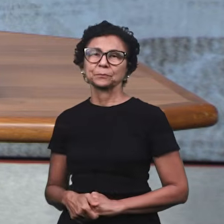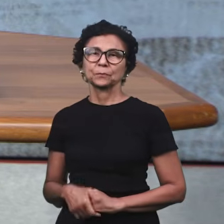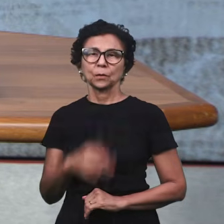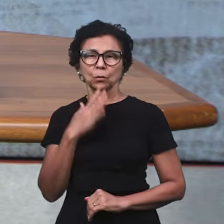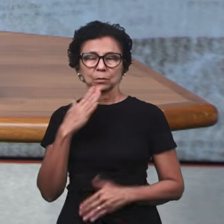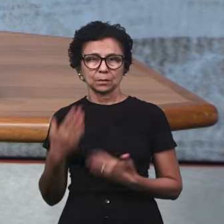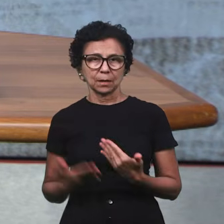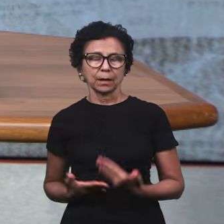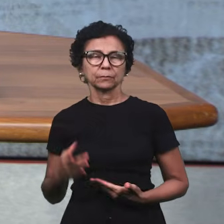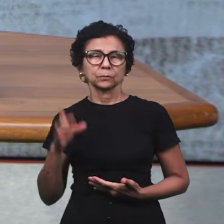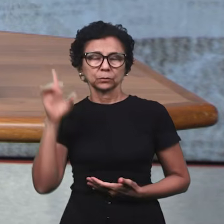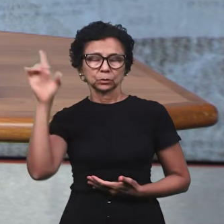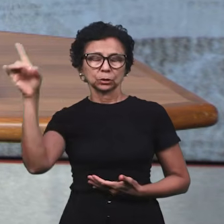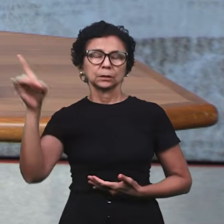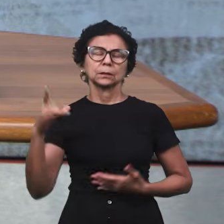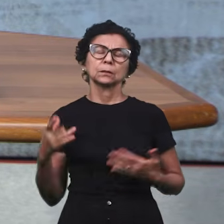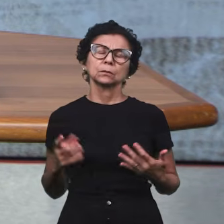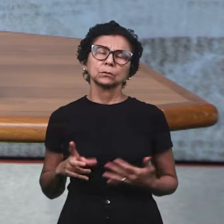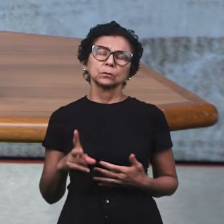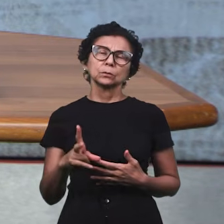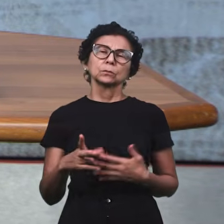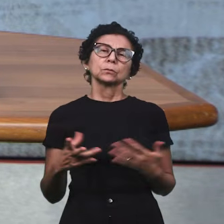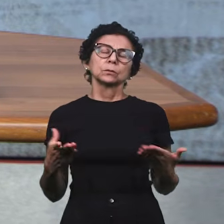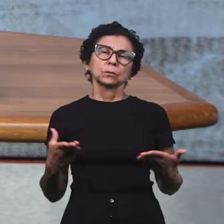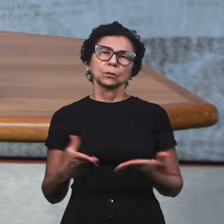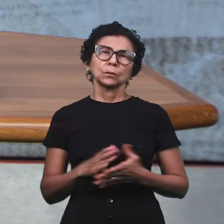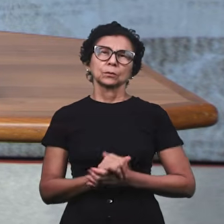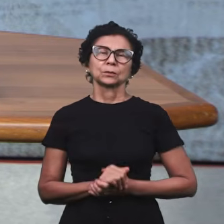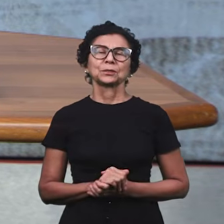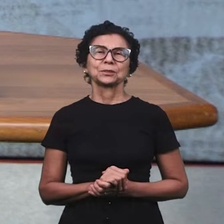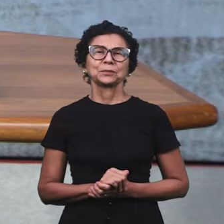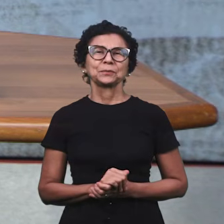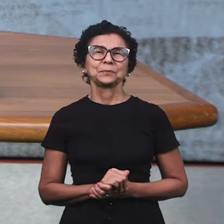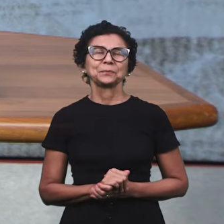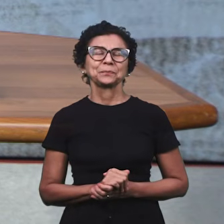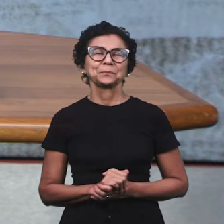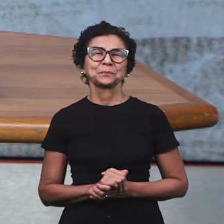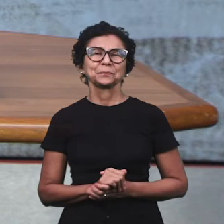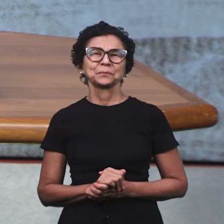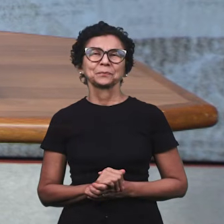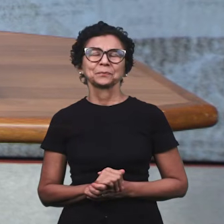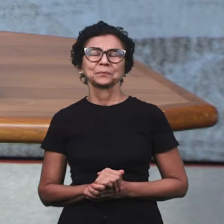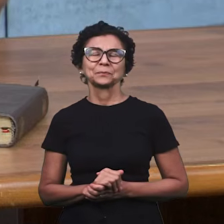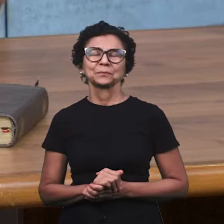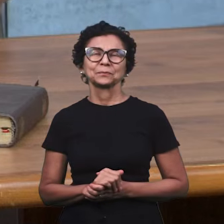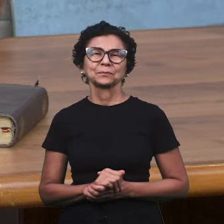história a respeito da arca do Senhor no capítulo 15.